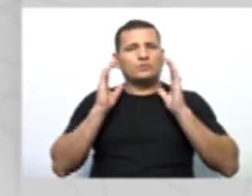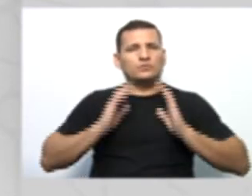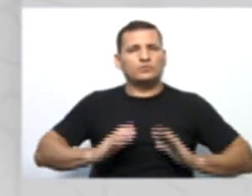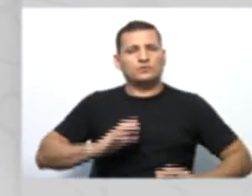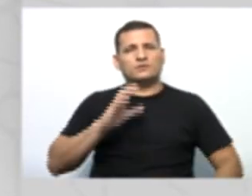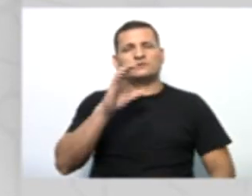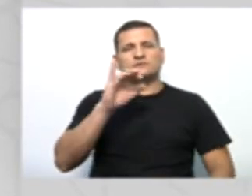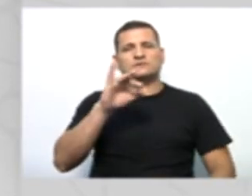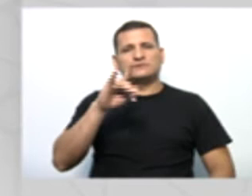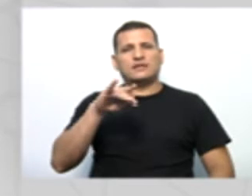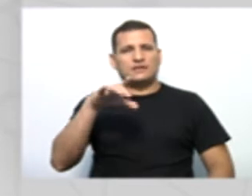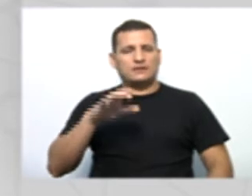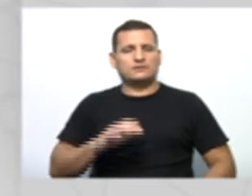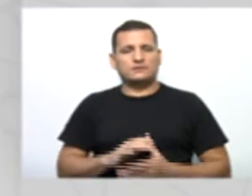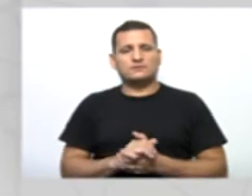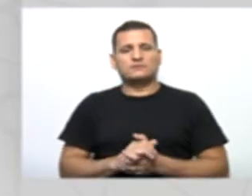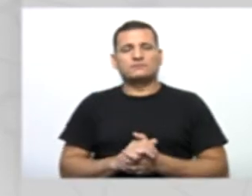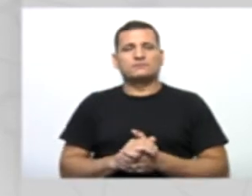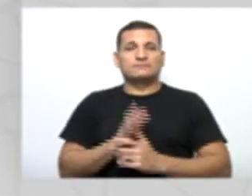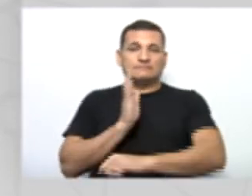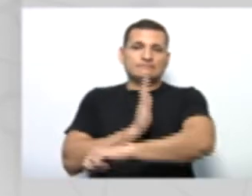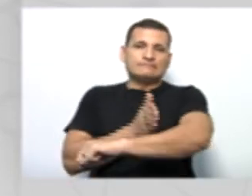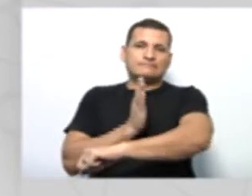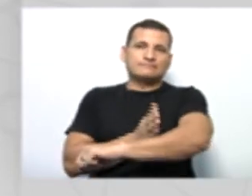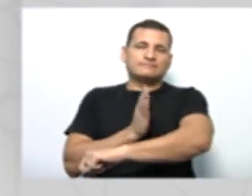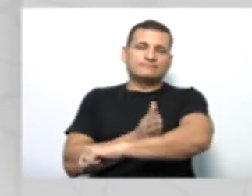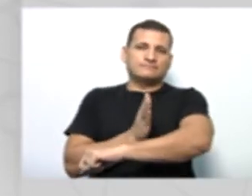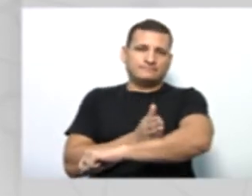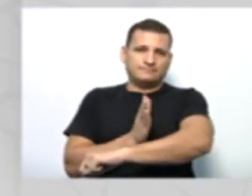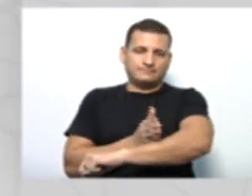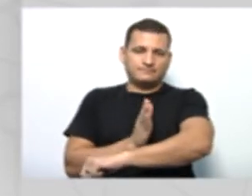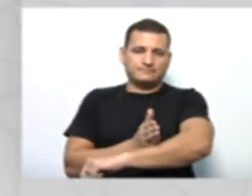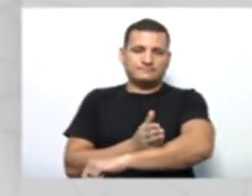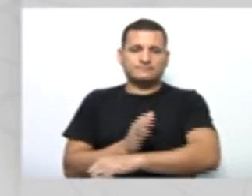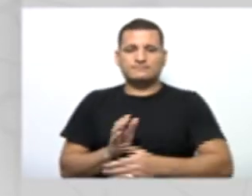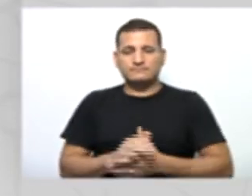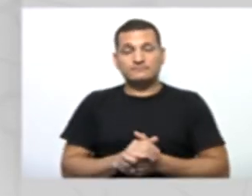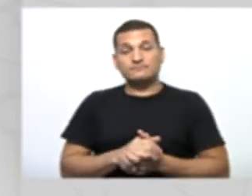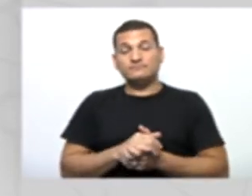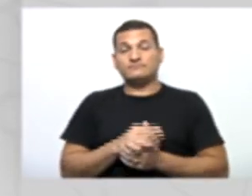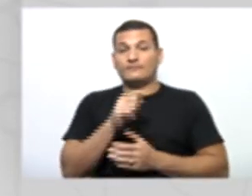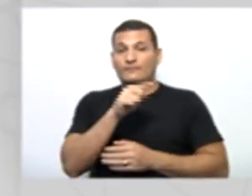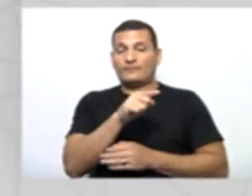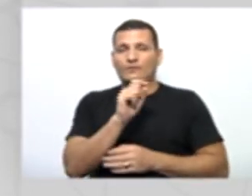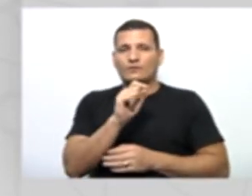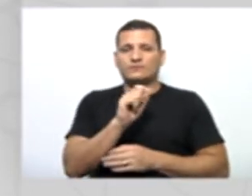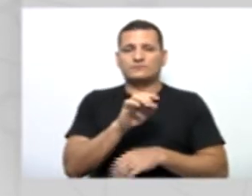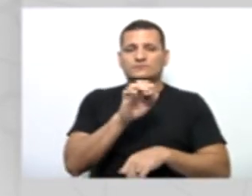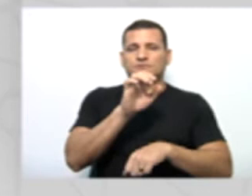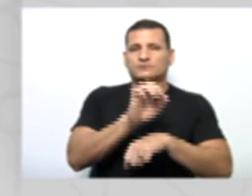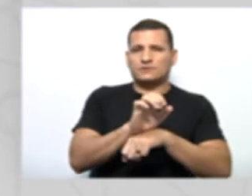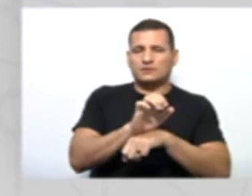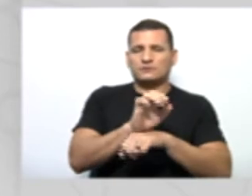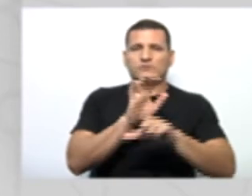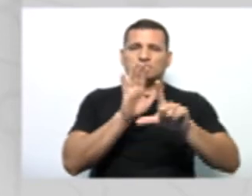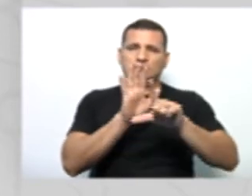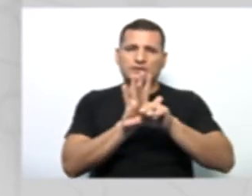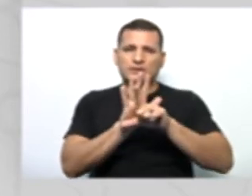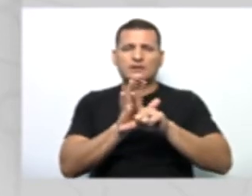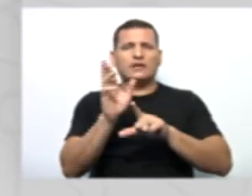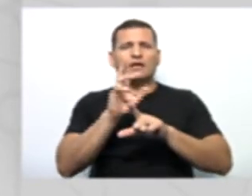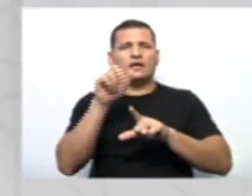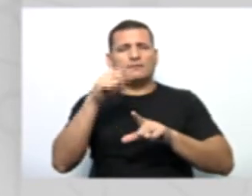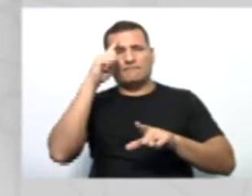Idade Média. Então, nesse momento, o Estado, a lei, a norma era o cristianismo, era a